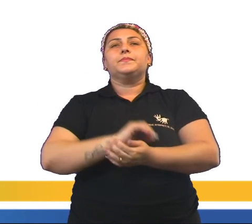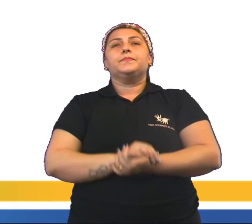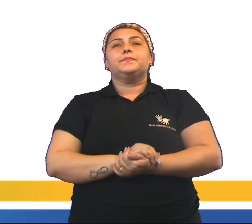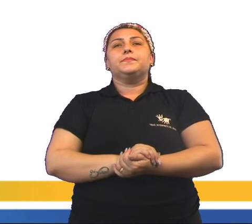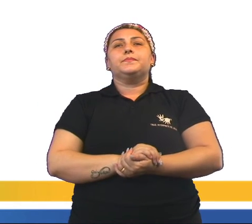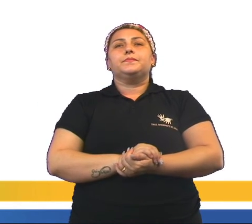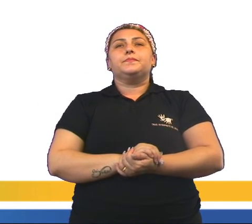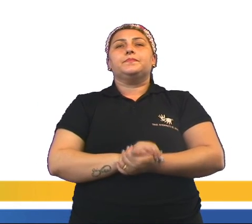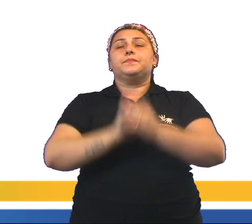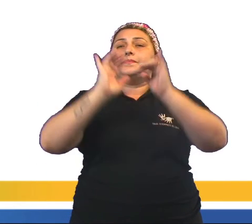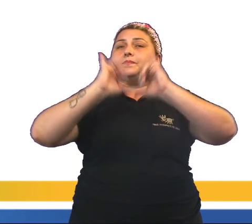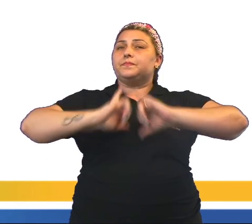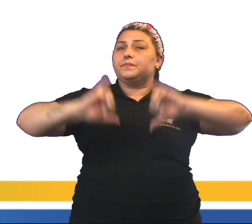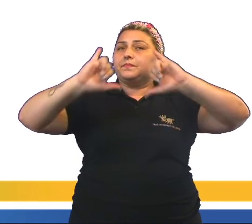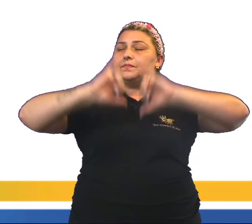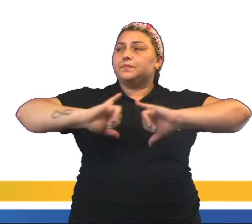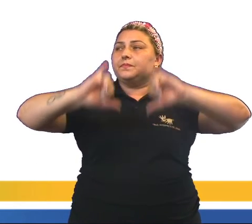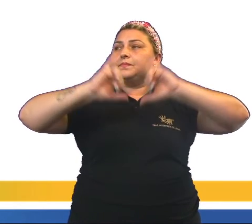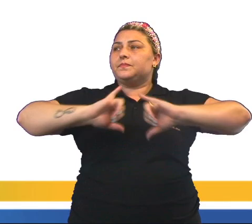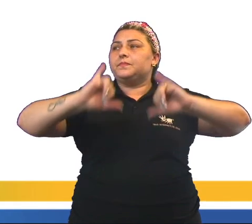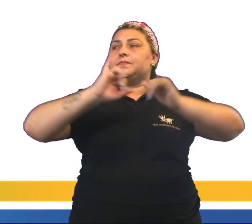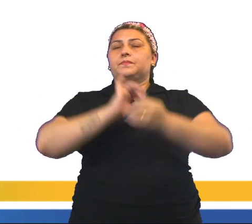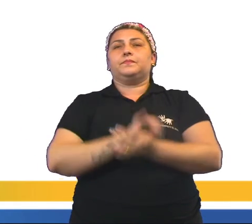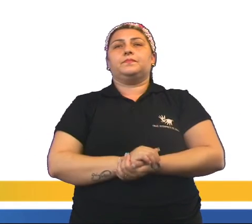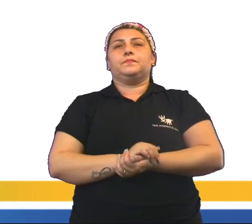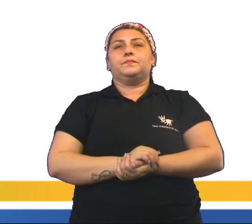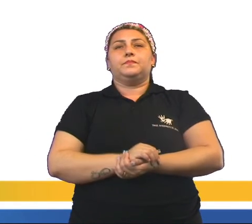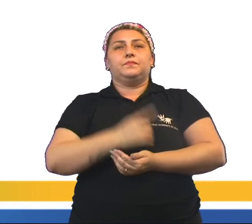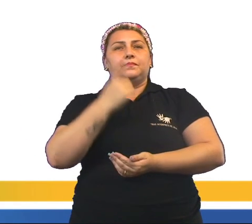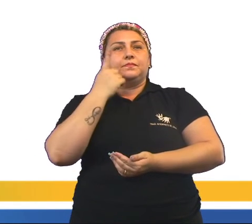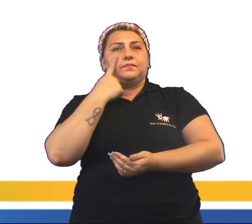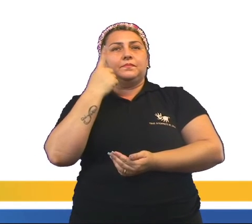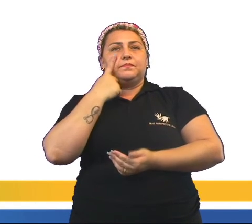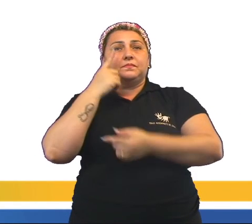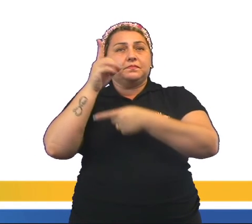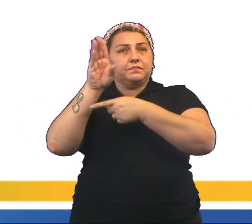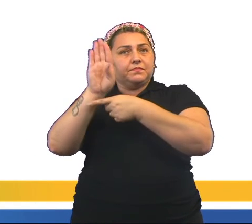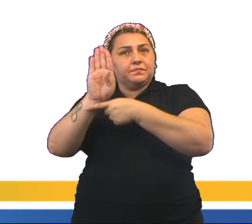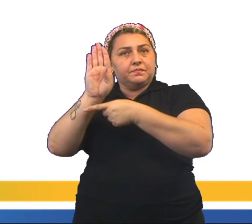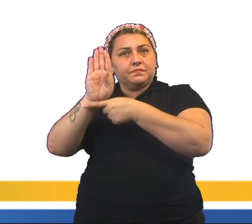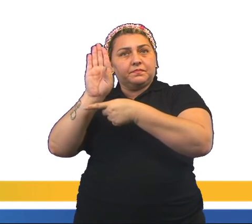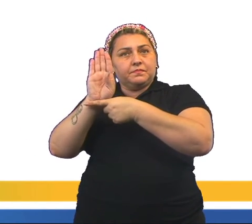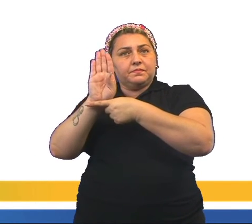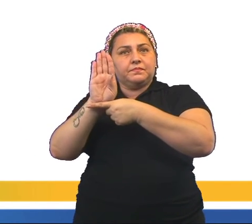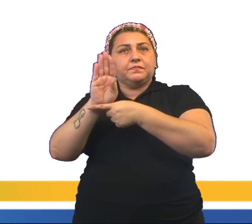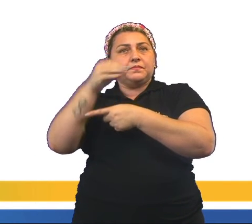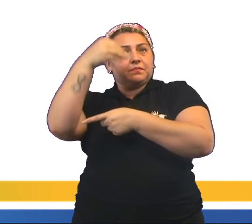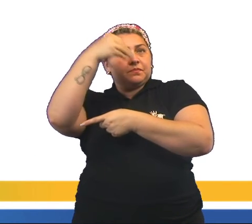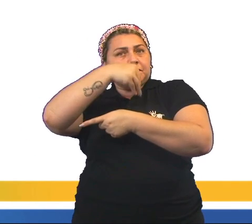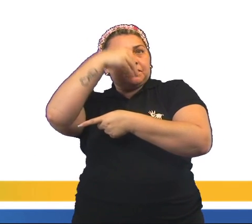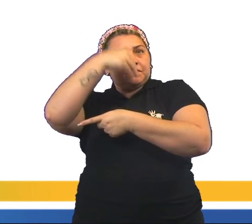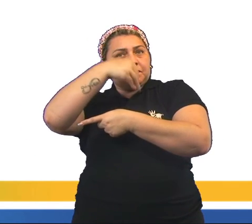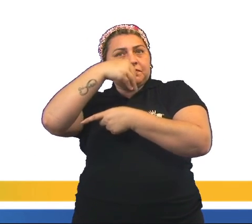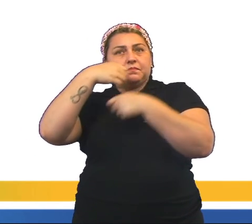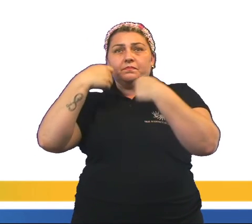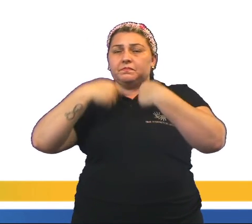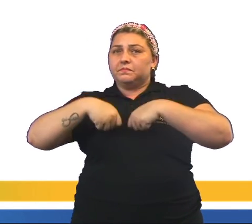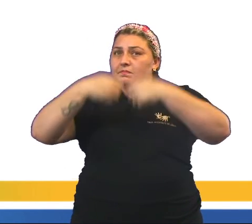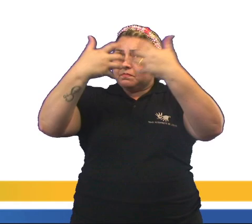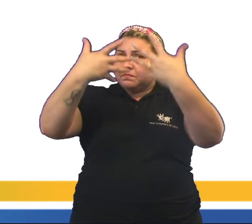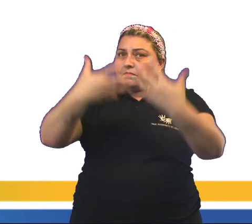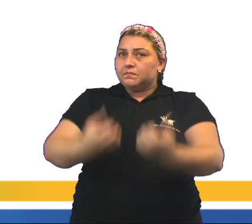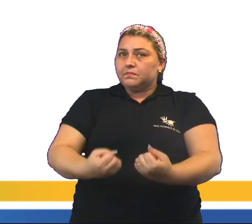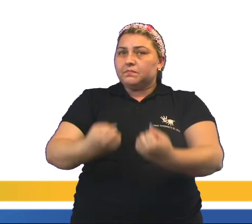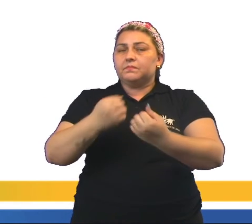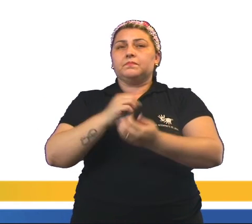1940. O anúncio é que é de 1940. Vamos visualizar? Alternativa B de bola.